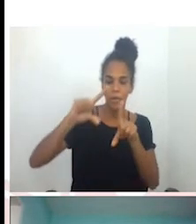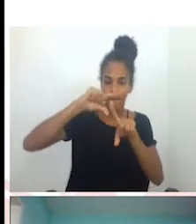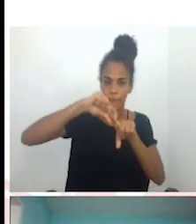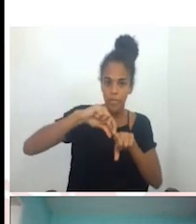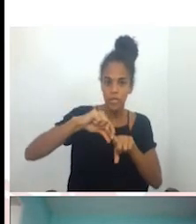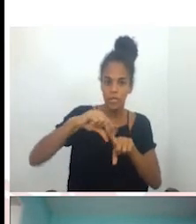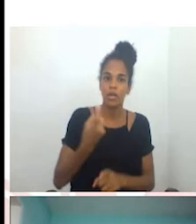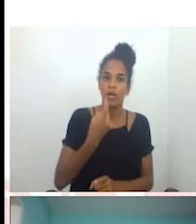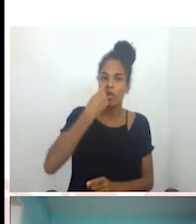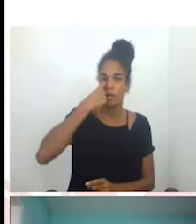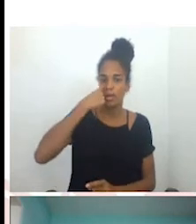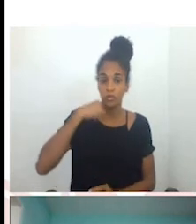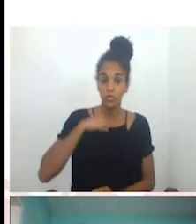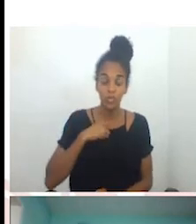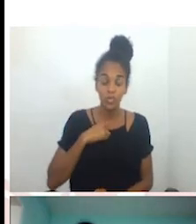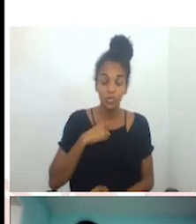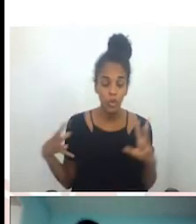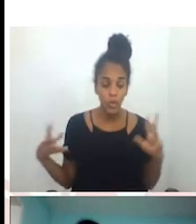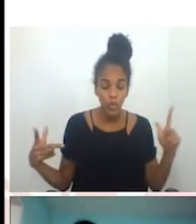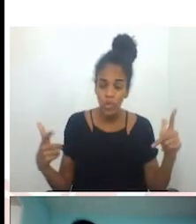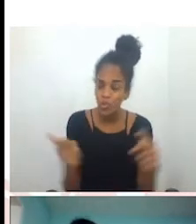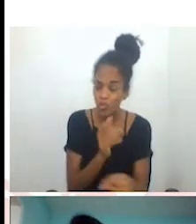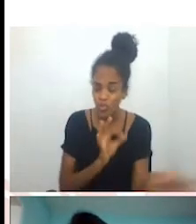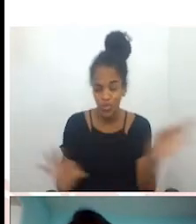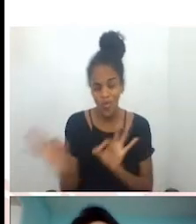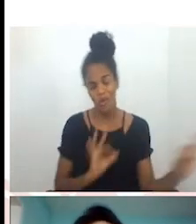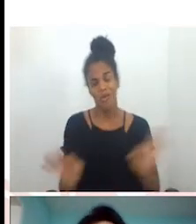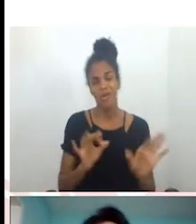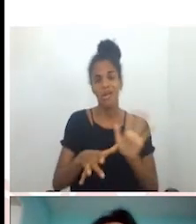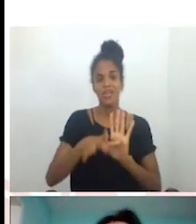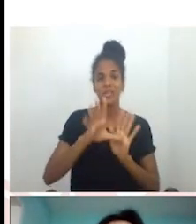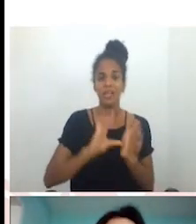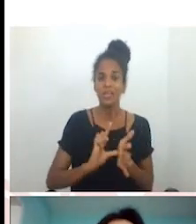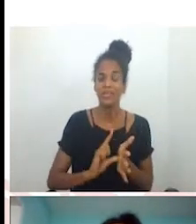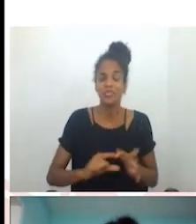isso tudo tem que ser preparado antes, porque no momento do paciente